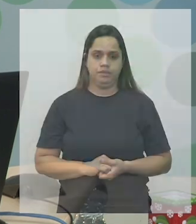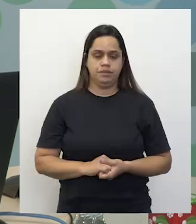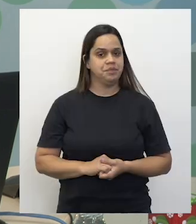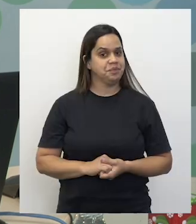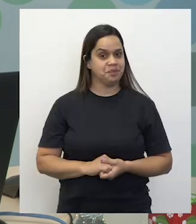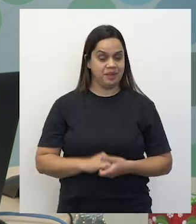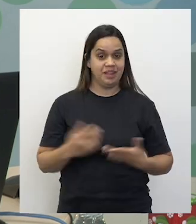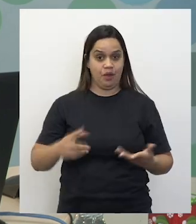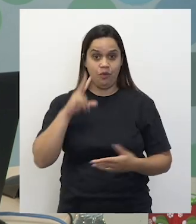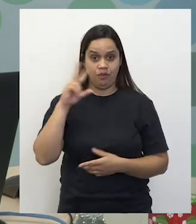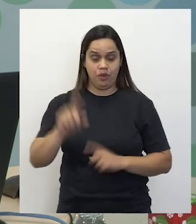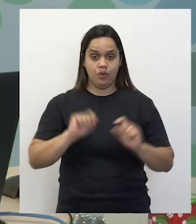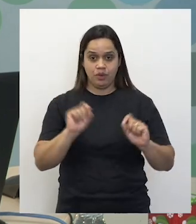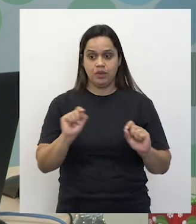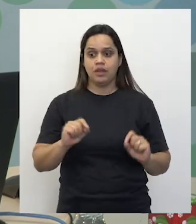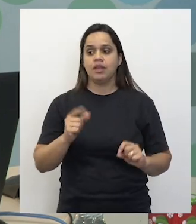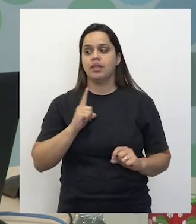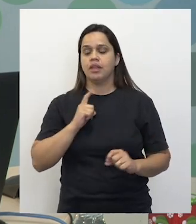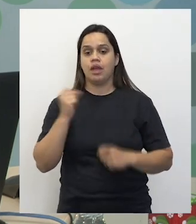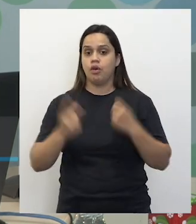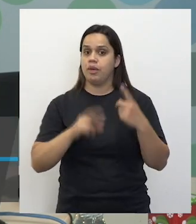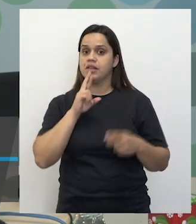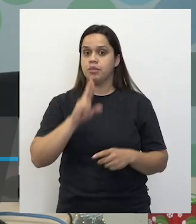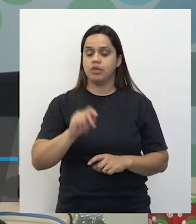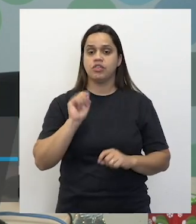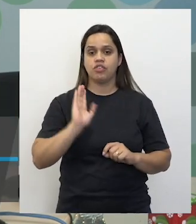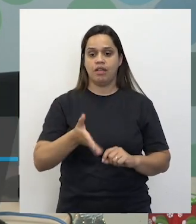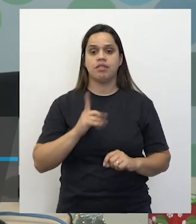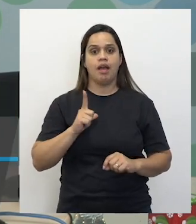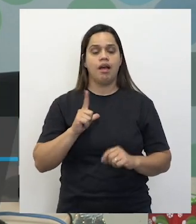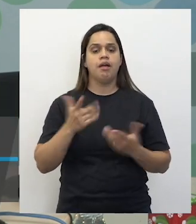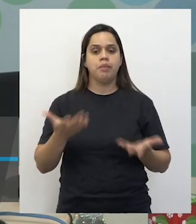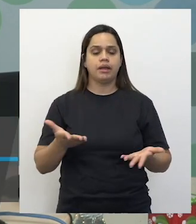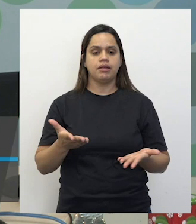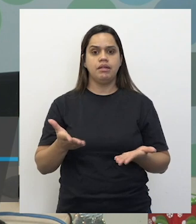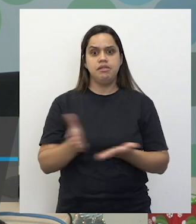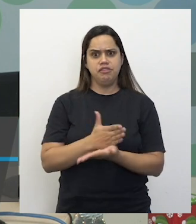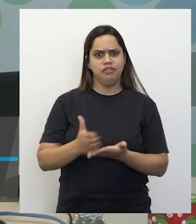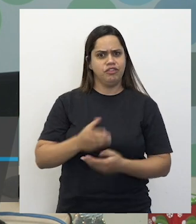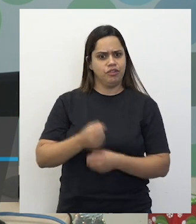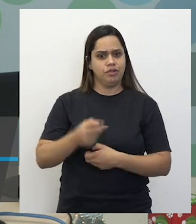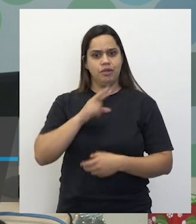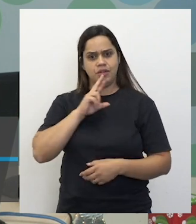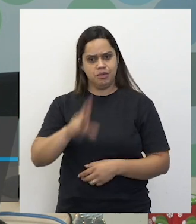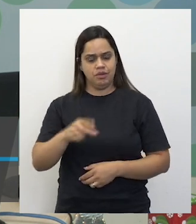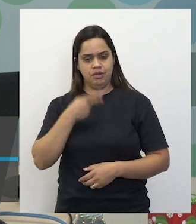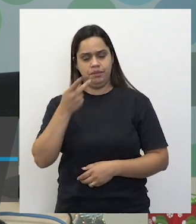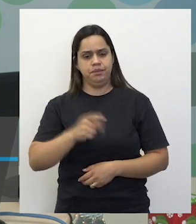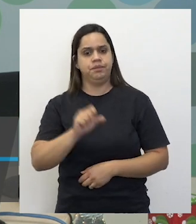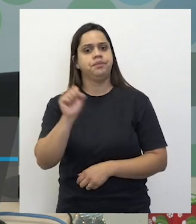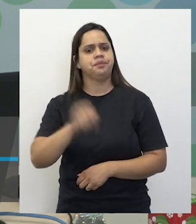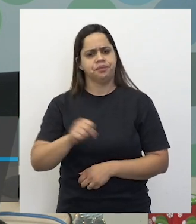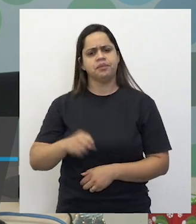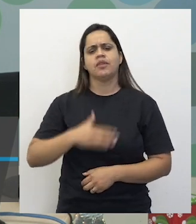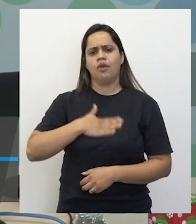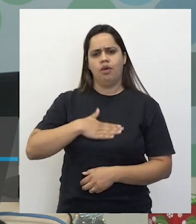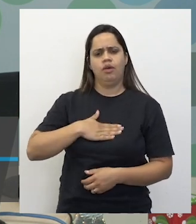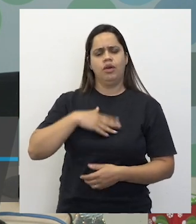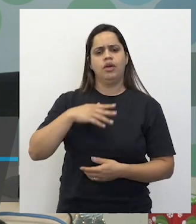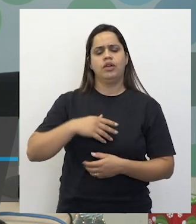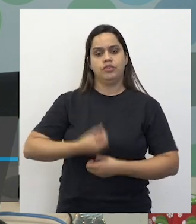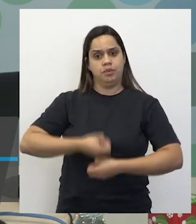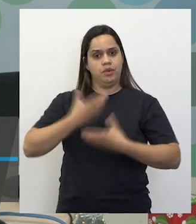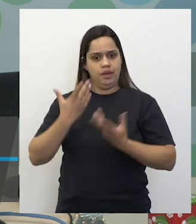olha só, a gente tem algumas respostas, tá bem dividido aqui, tá? Todos os professores falam que sim, né? Gostam de fazer poemas, a